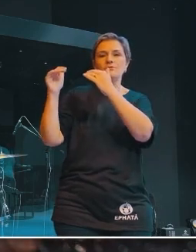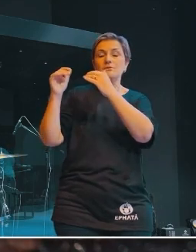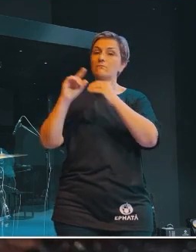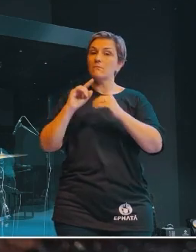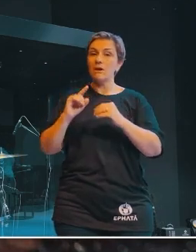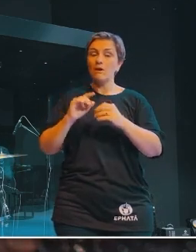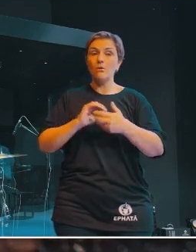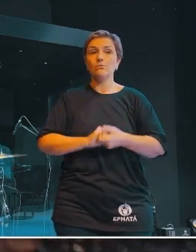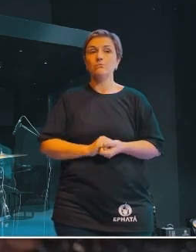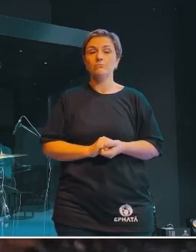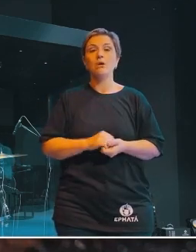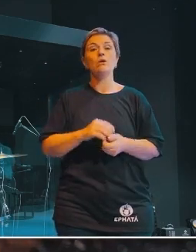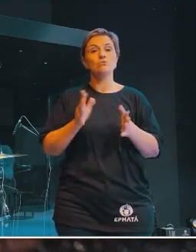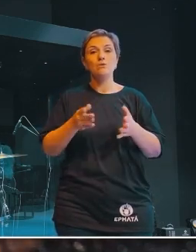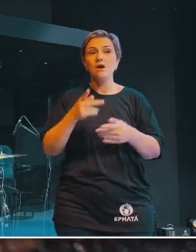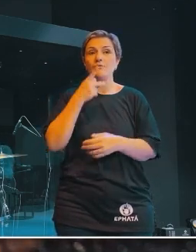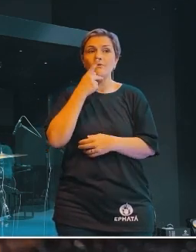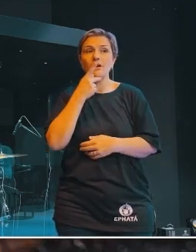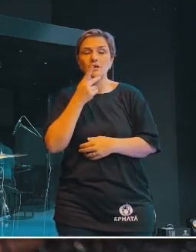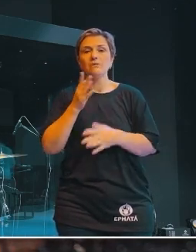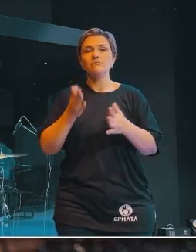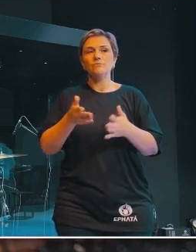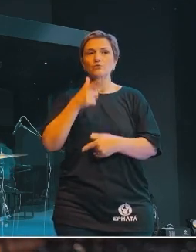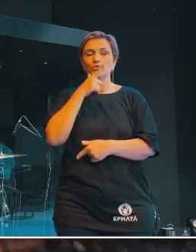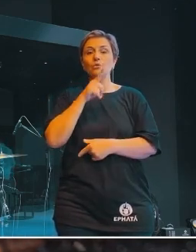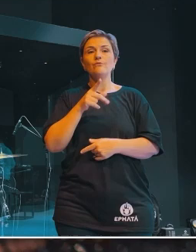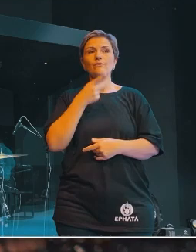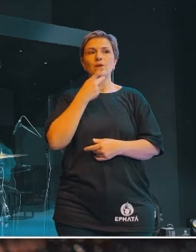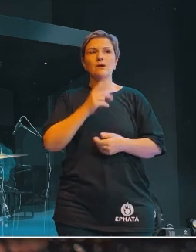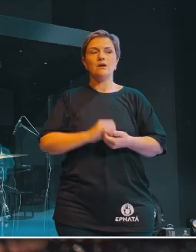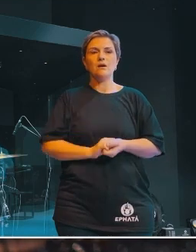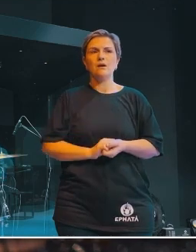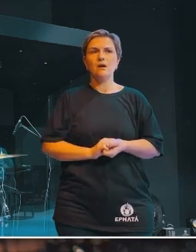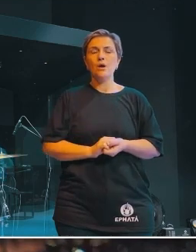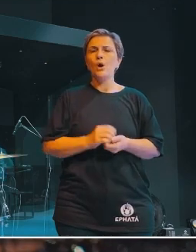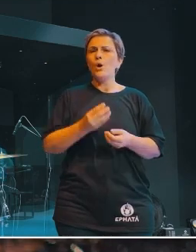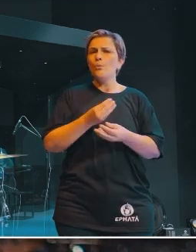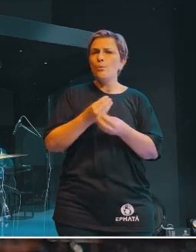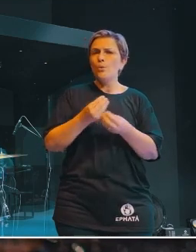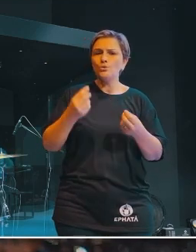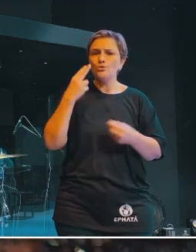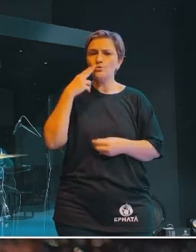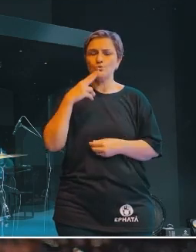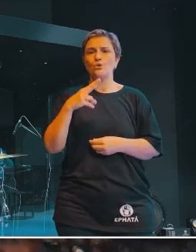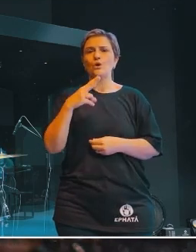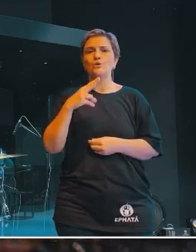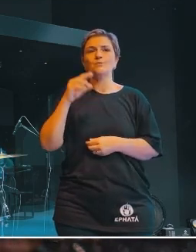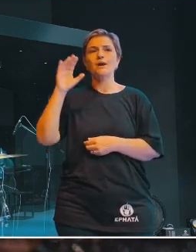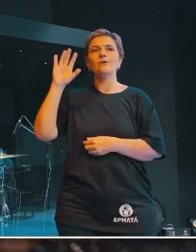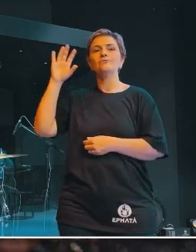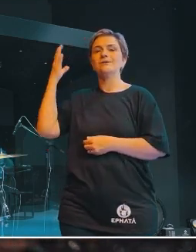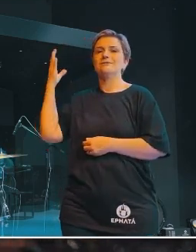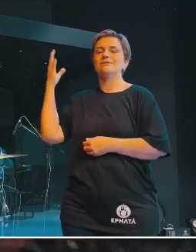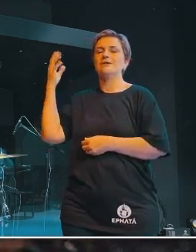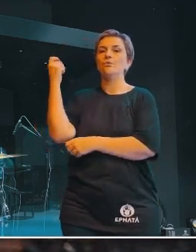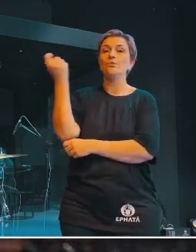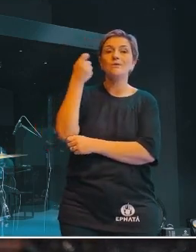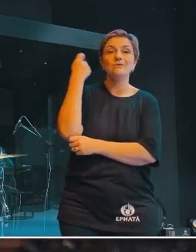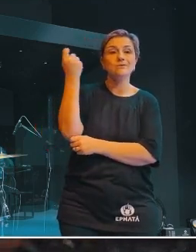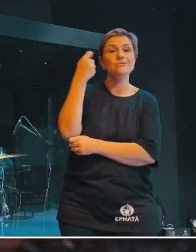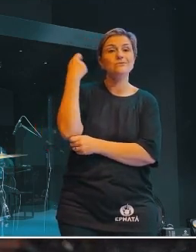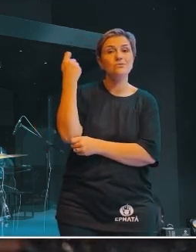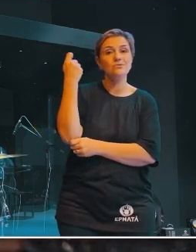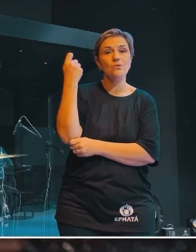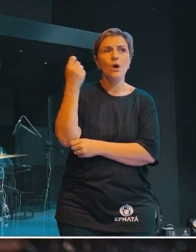Eu já falei e vou repetir. Muitos olham para aquilo que aconteceu no estado do Rio Grande do Sul, e até mesmo